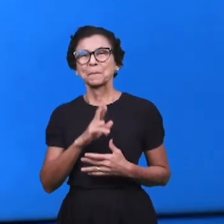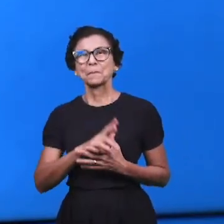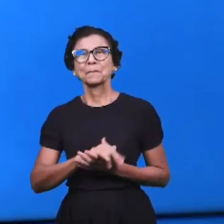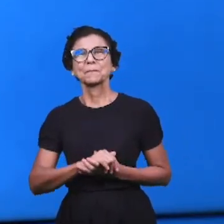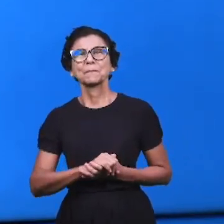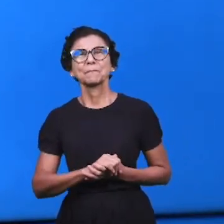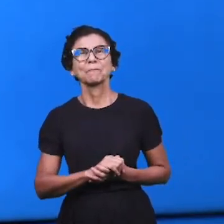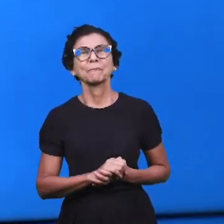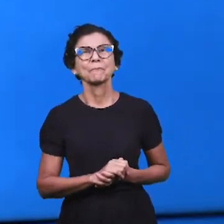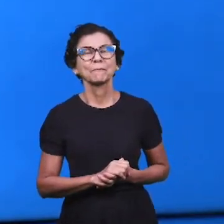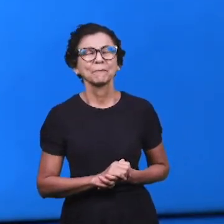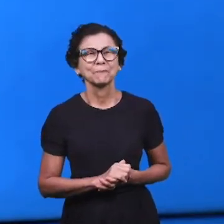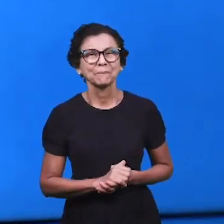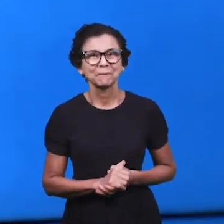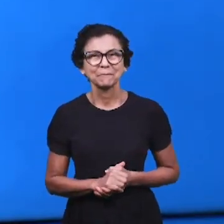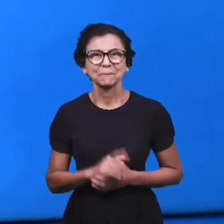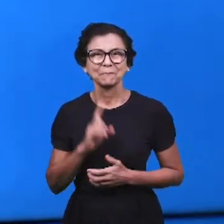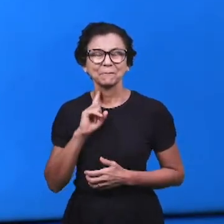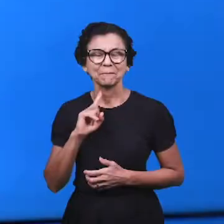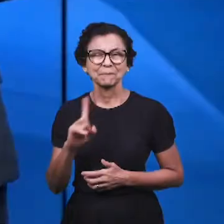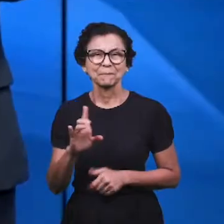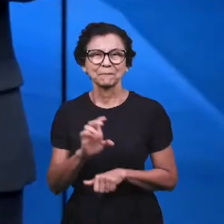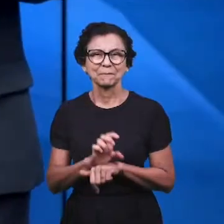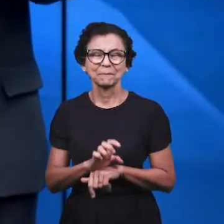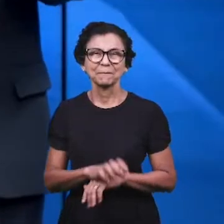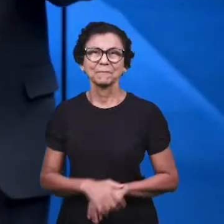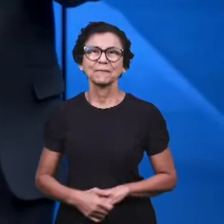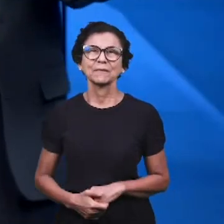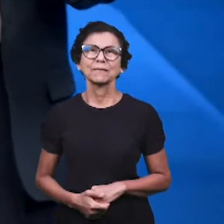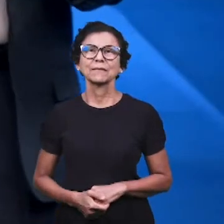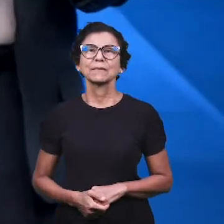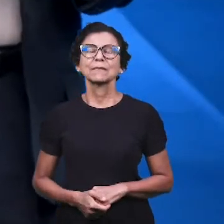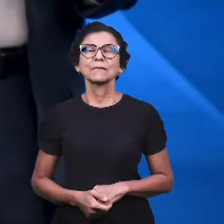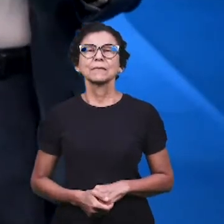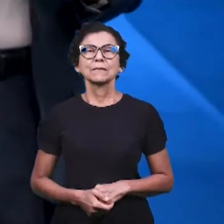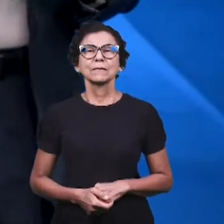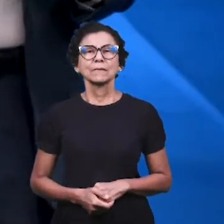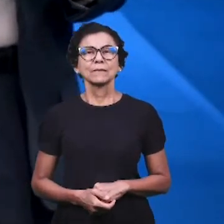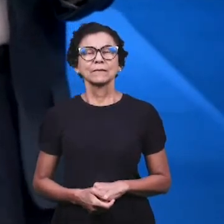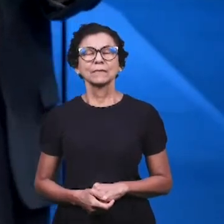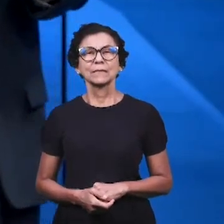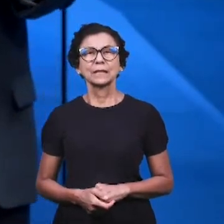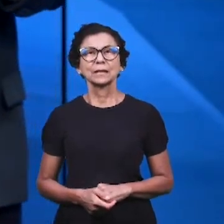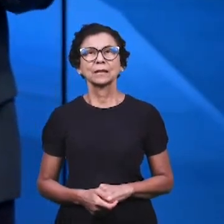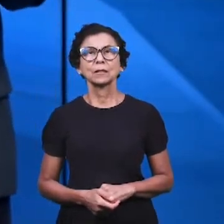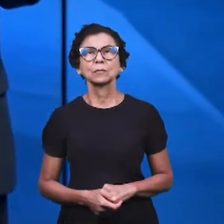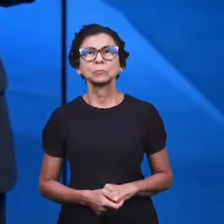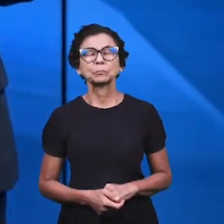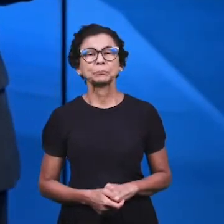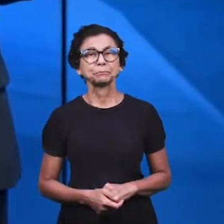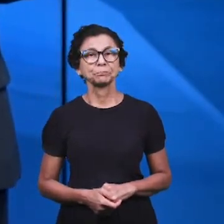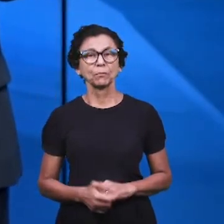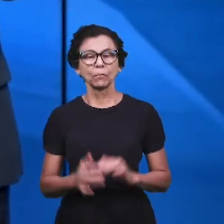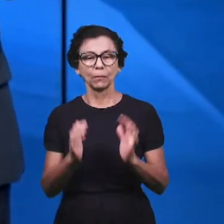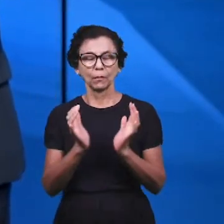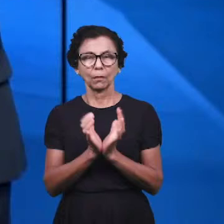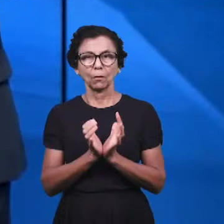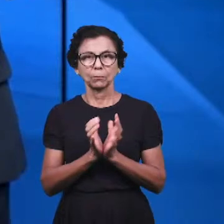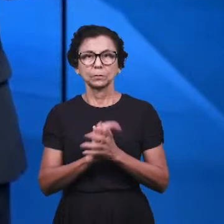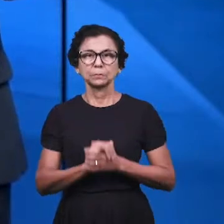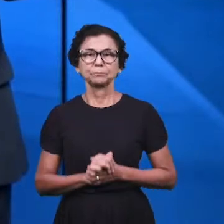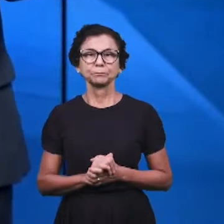Senhoras da nossa igreja em Contagem, em Minas Gerais. Muito bem, irmãos, passemos agora para a pergunta destinada à classe de